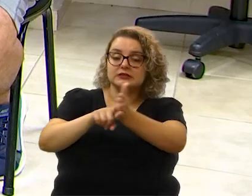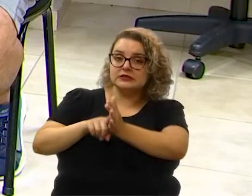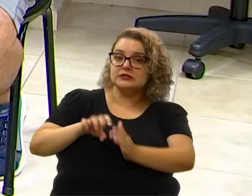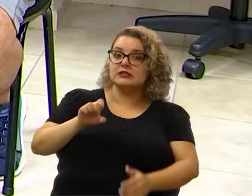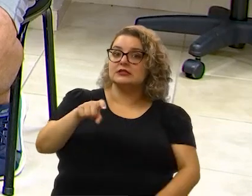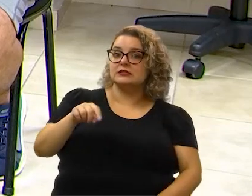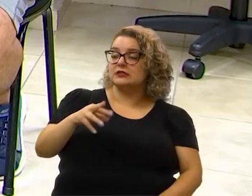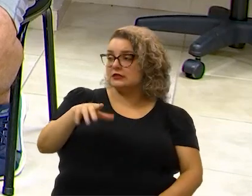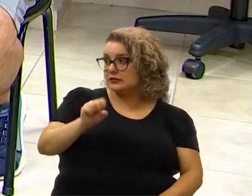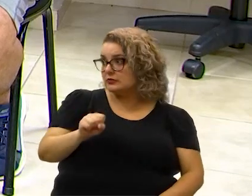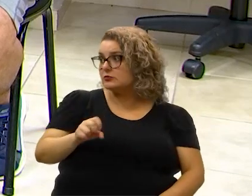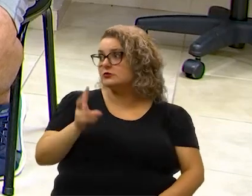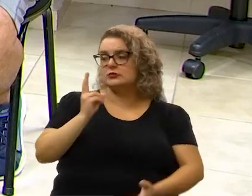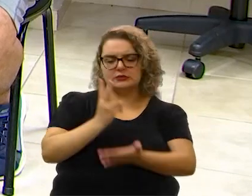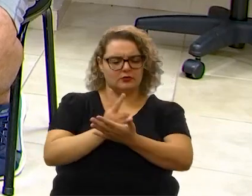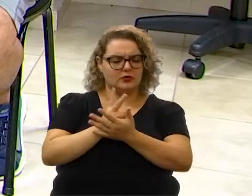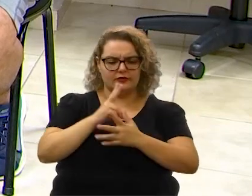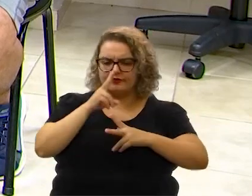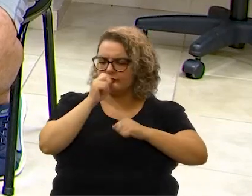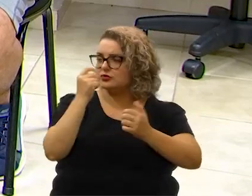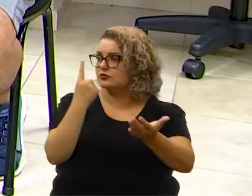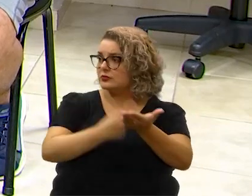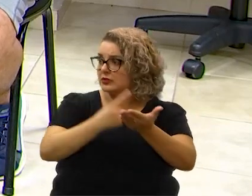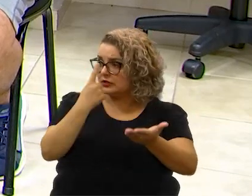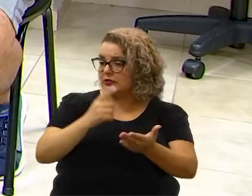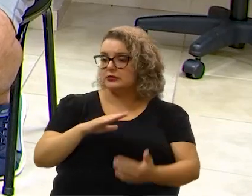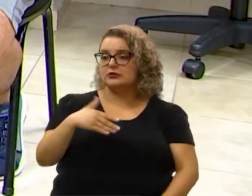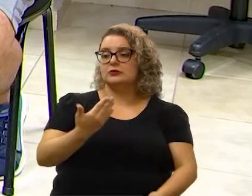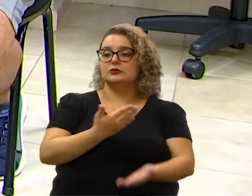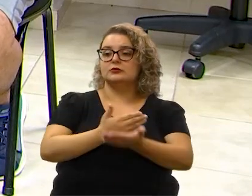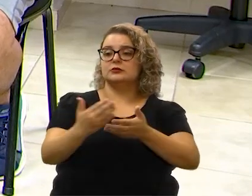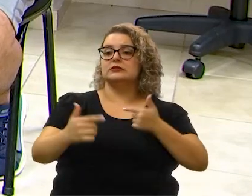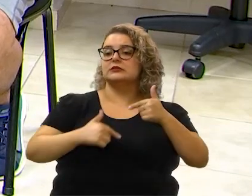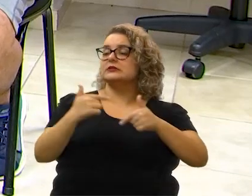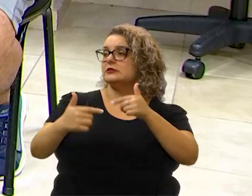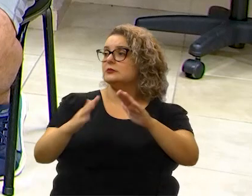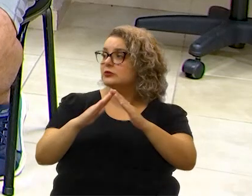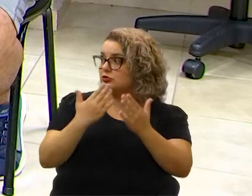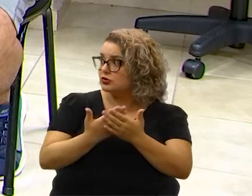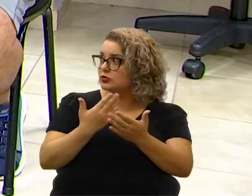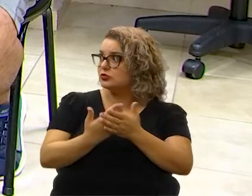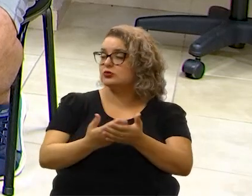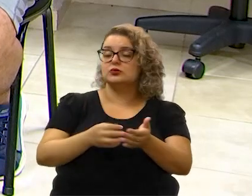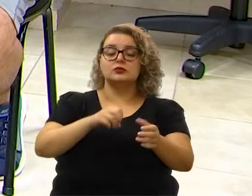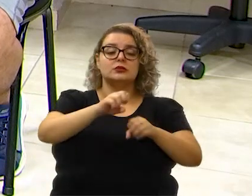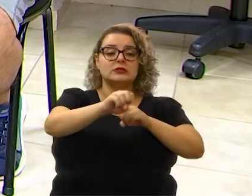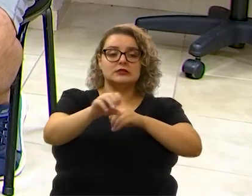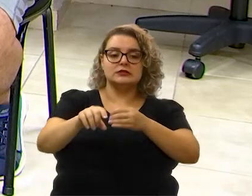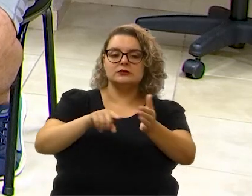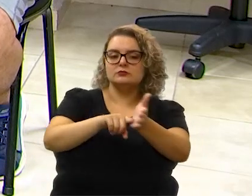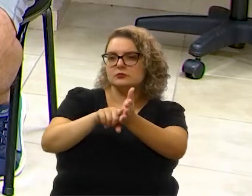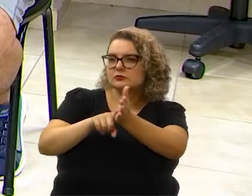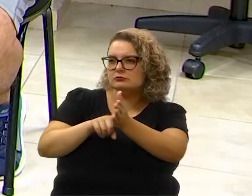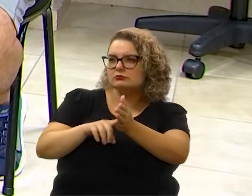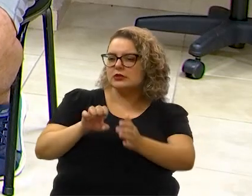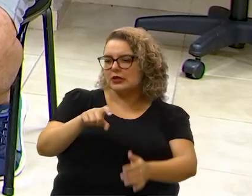sempre realmente uma coisa muito forte, muito marcada. E aí, quando eu comecei a trabalhar em escola, essa questão do ensino, pesquisa e